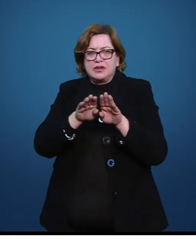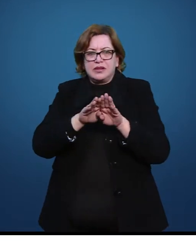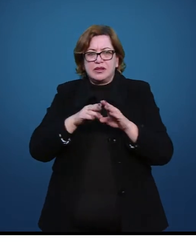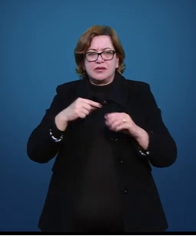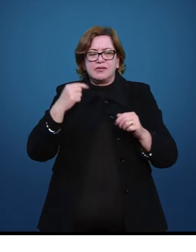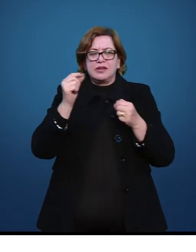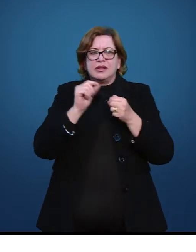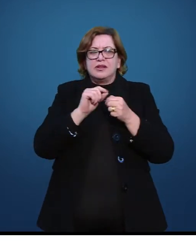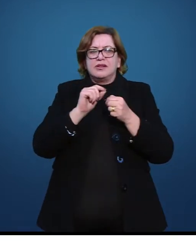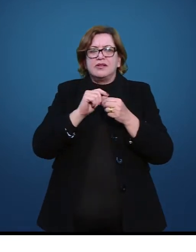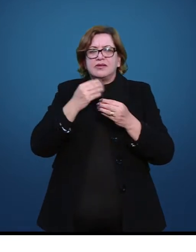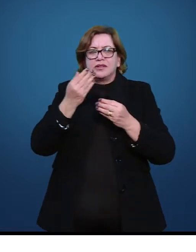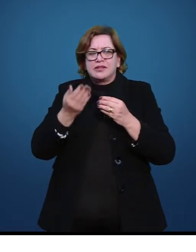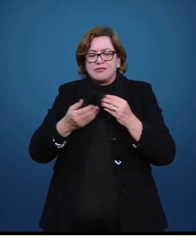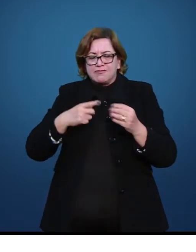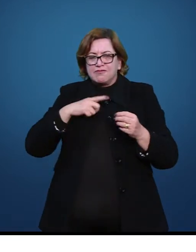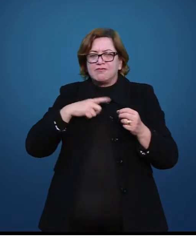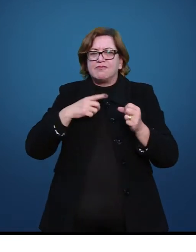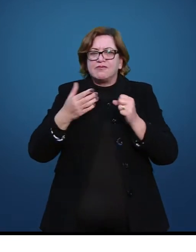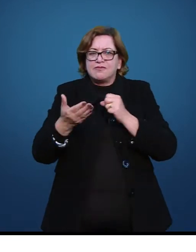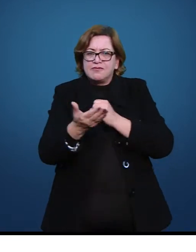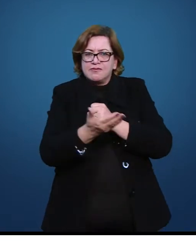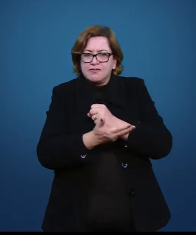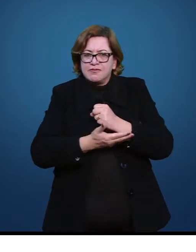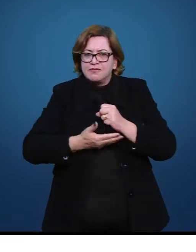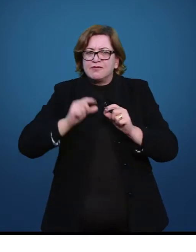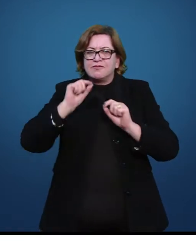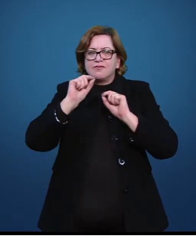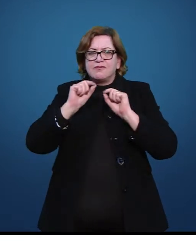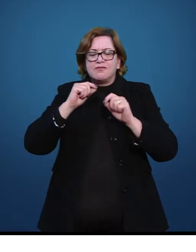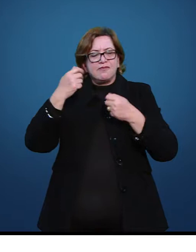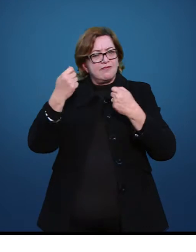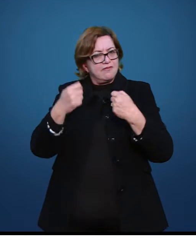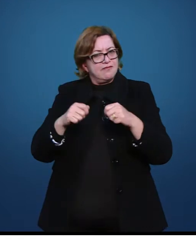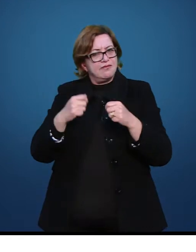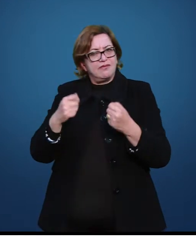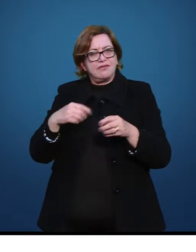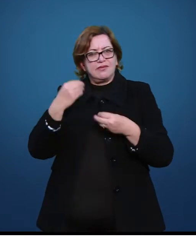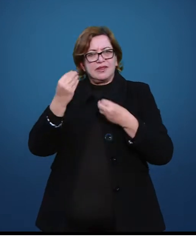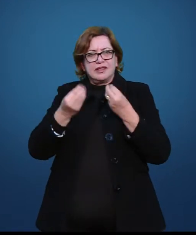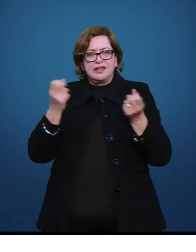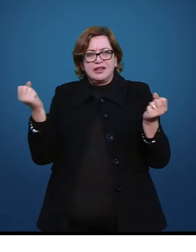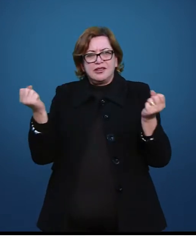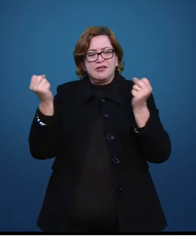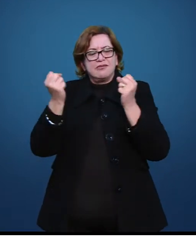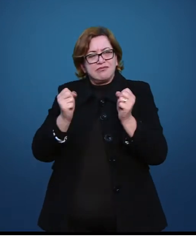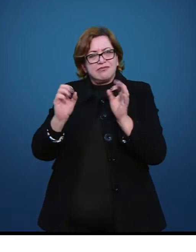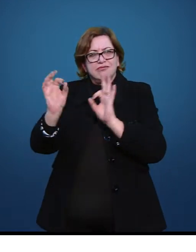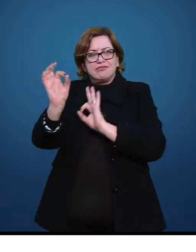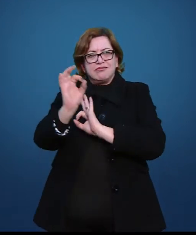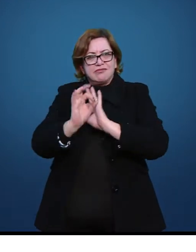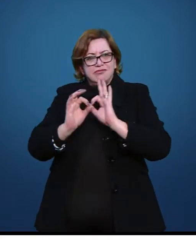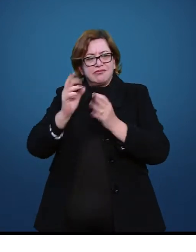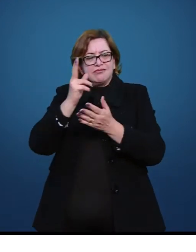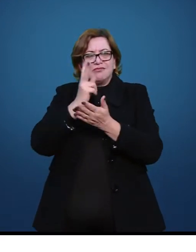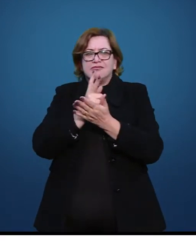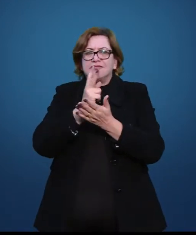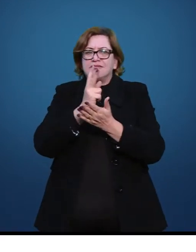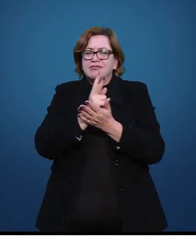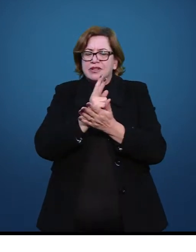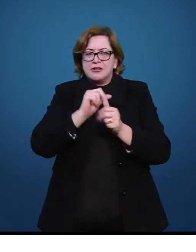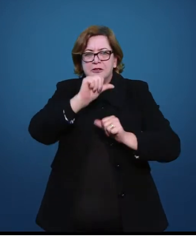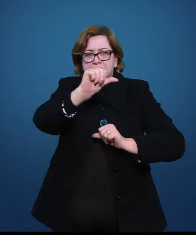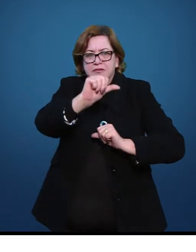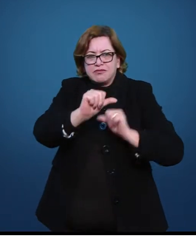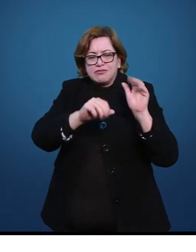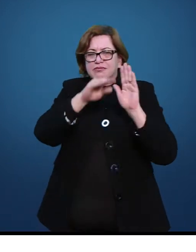nos trazer subsídios, né, essa demanda diária, para que nós possamos reestruturar e reelaborar sempre que